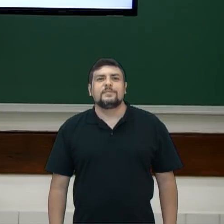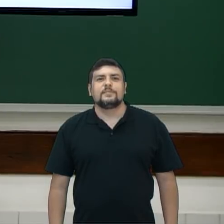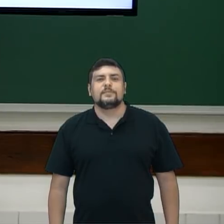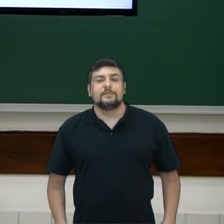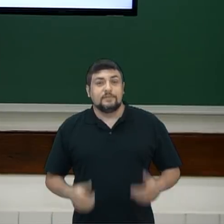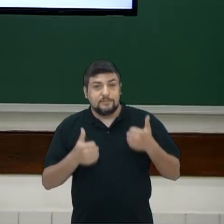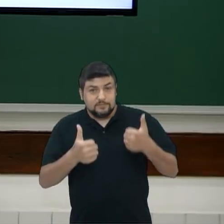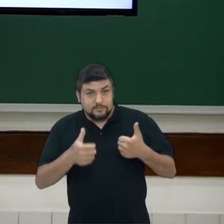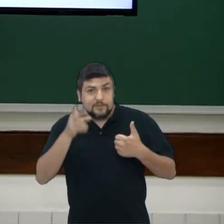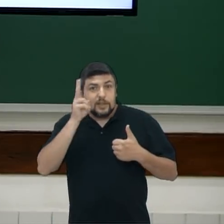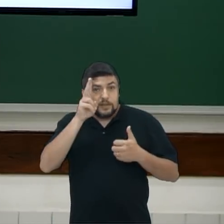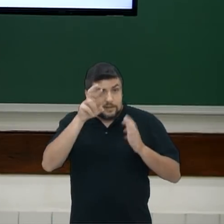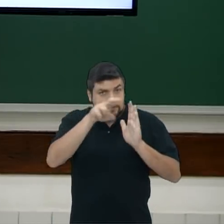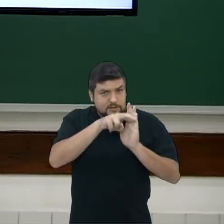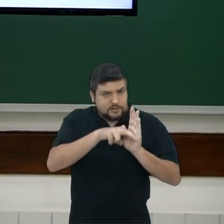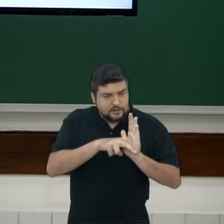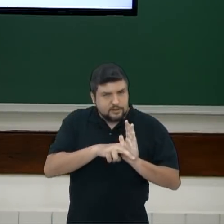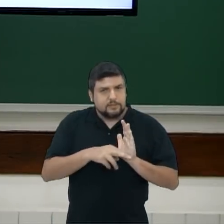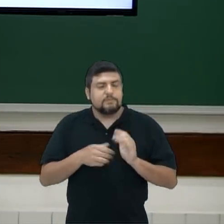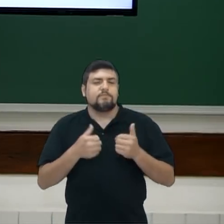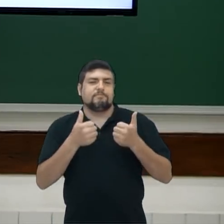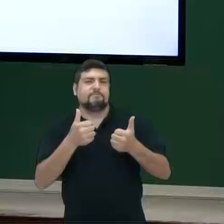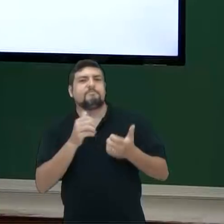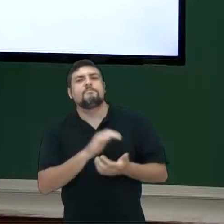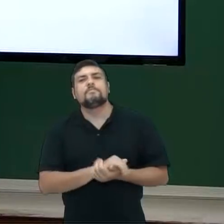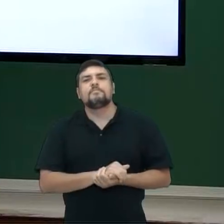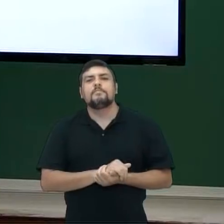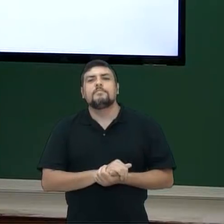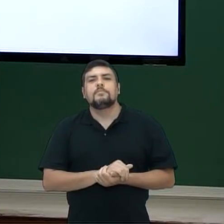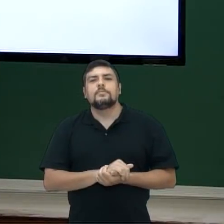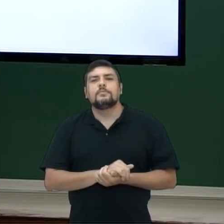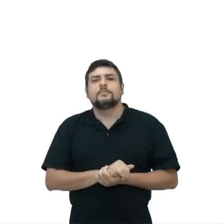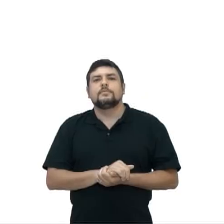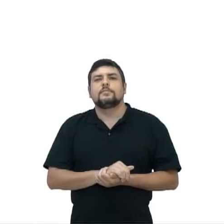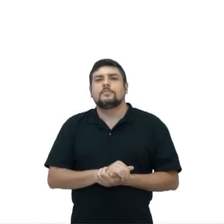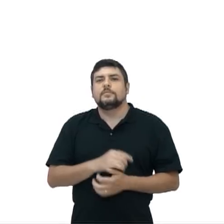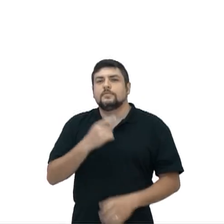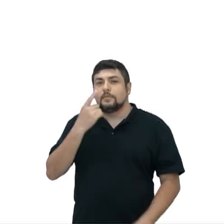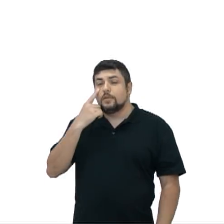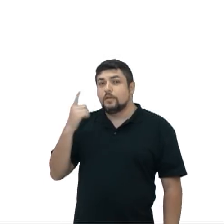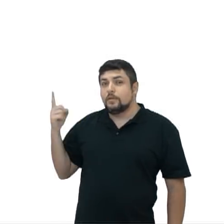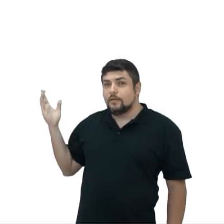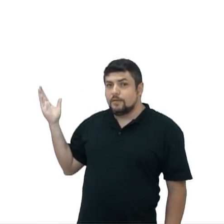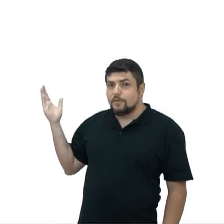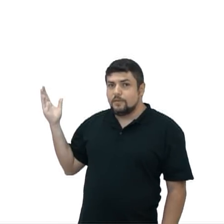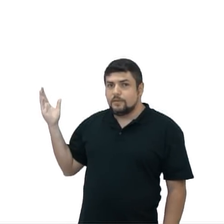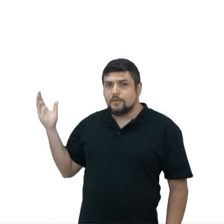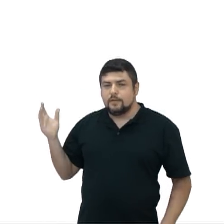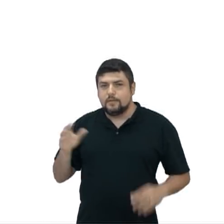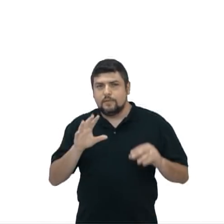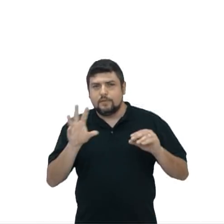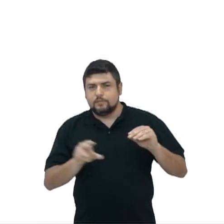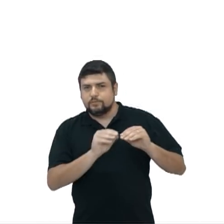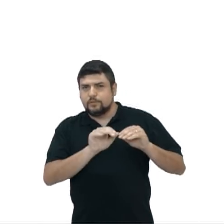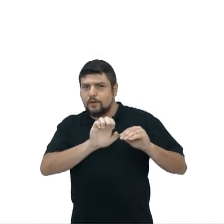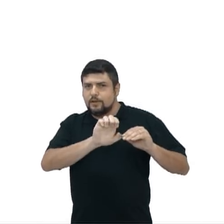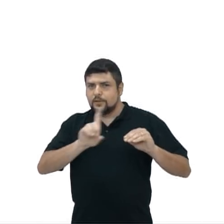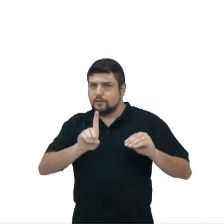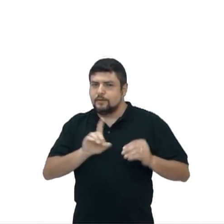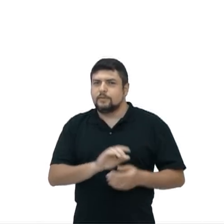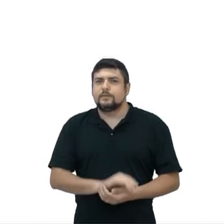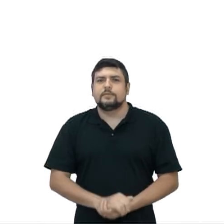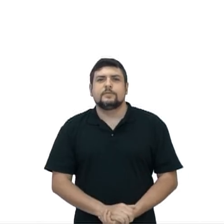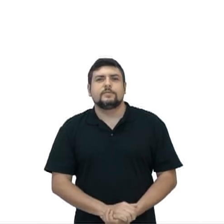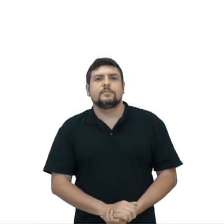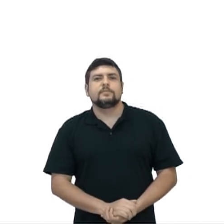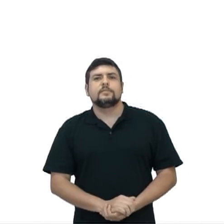Lembrou das regras? Então vamos lá, vamos conferir. Smell, como é que ficou? Você colocou o ED, smell, ok. Smile,